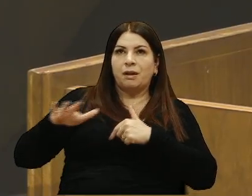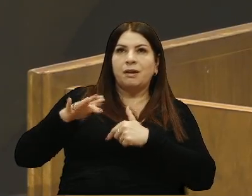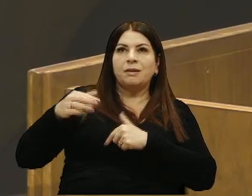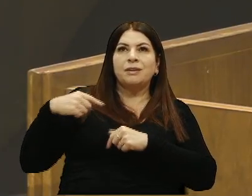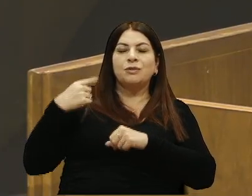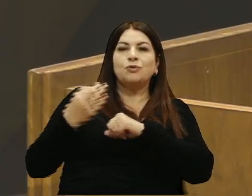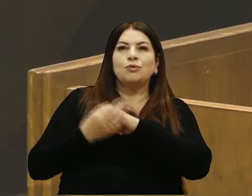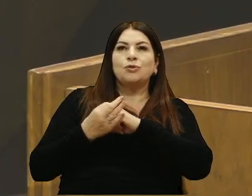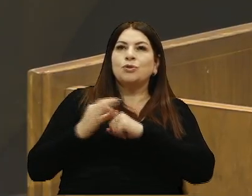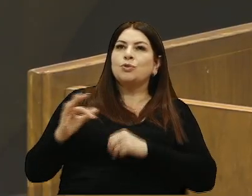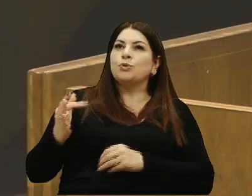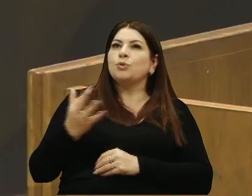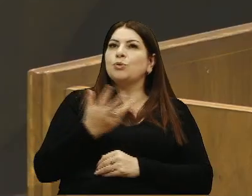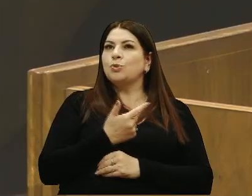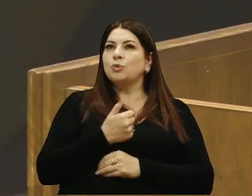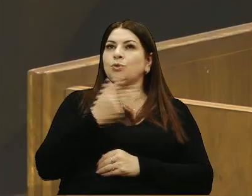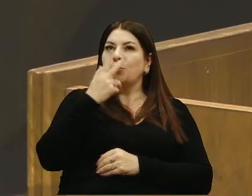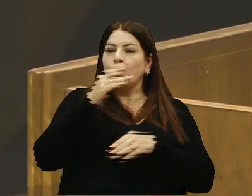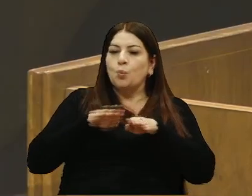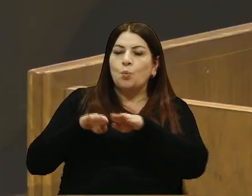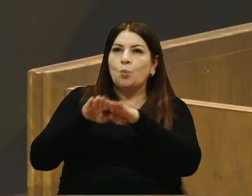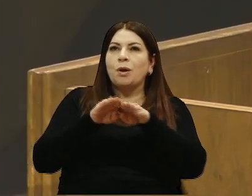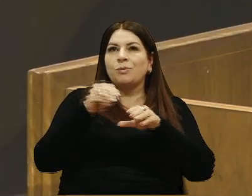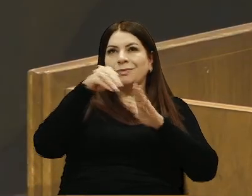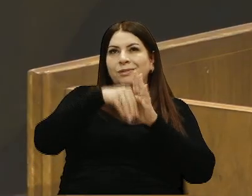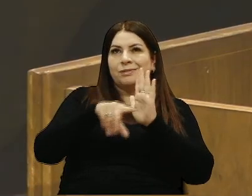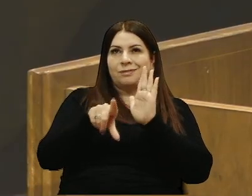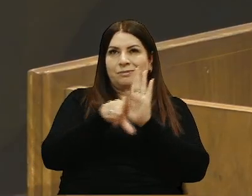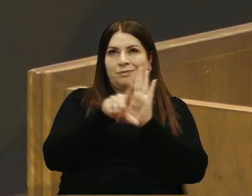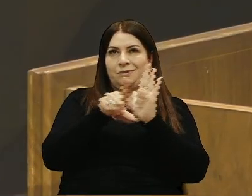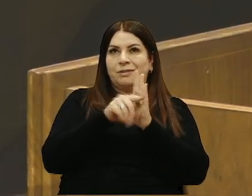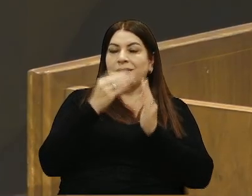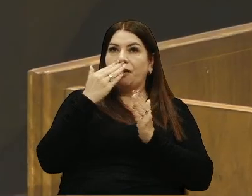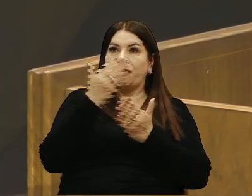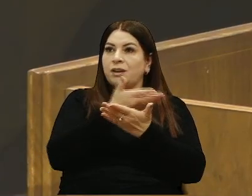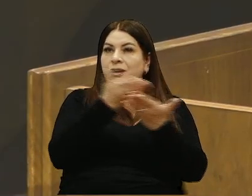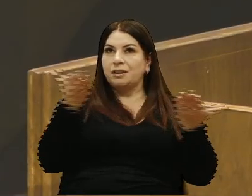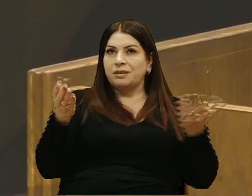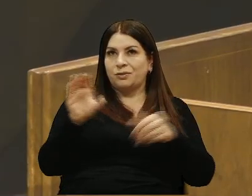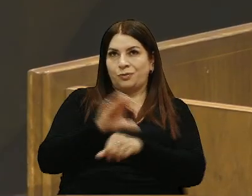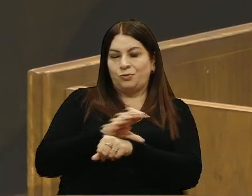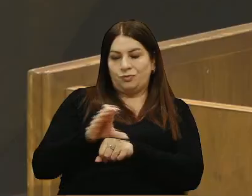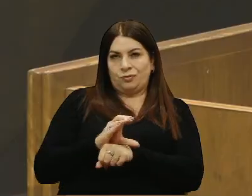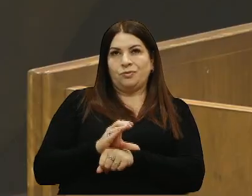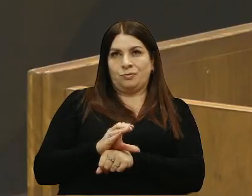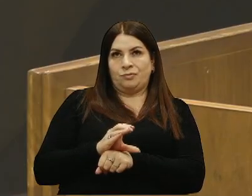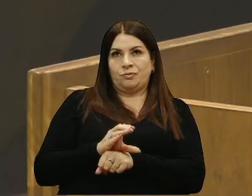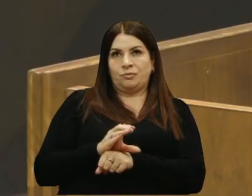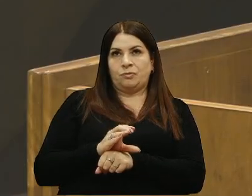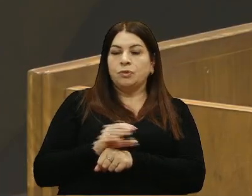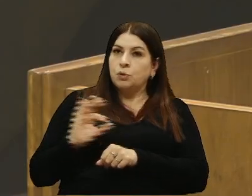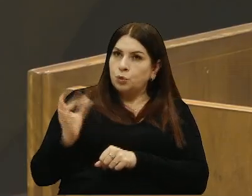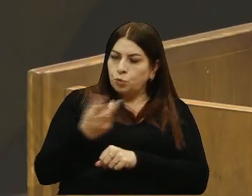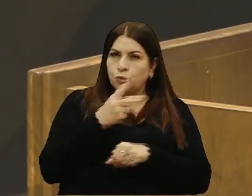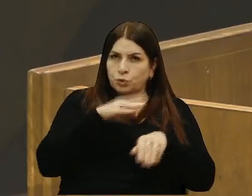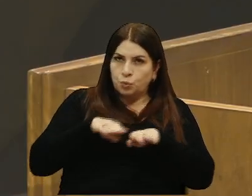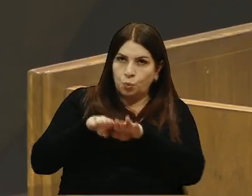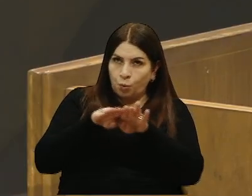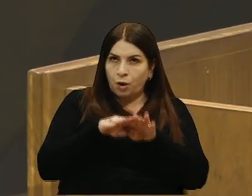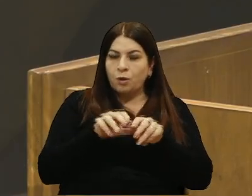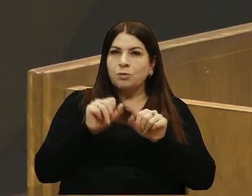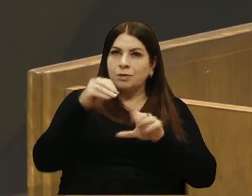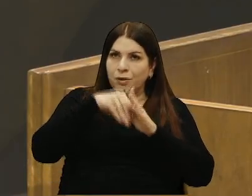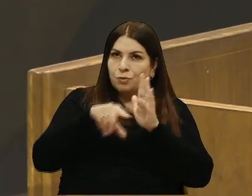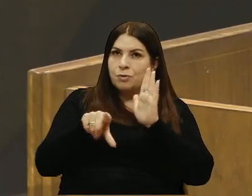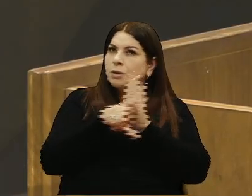direito, todos são iguais perante a lei, de frente à nossa Constituição. Então, se todos são iguais perante a